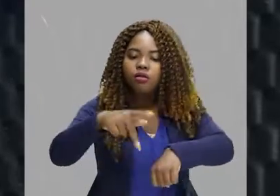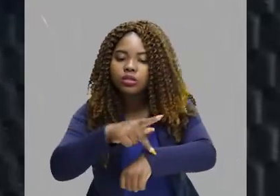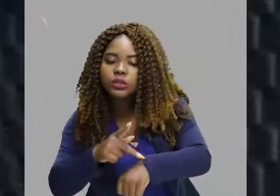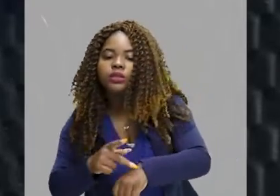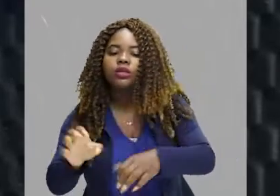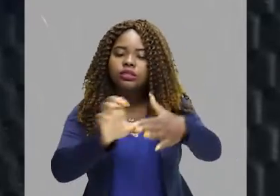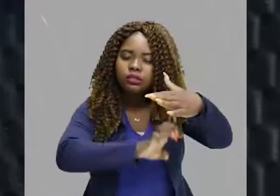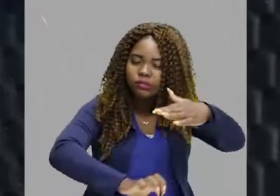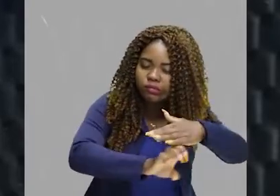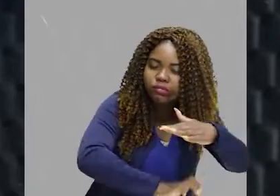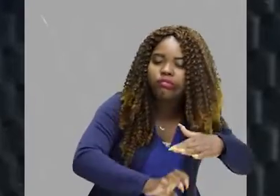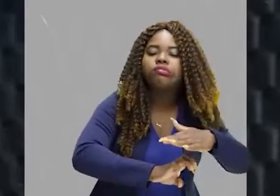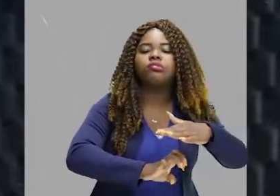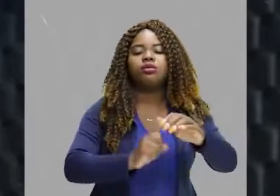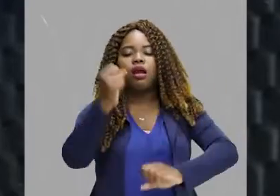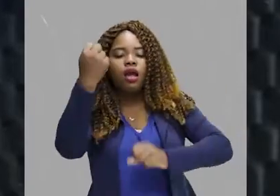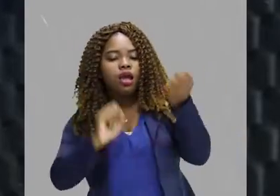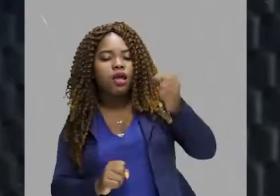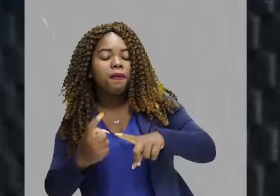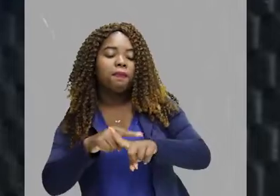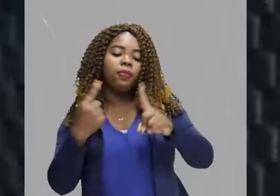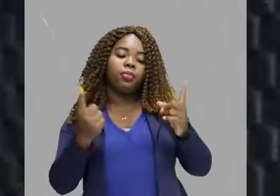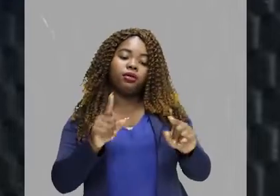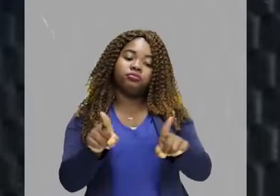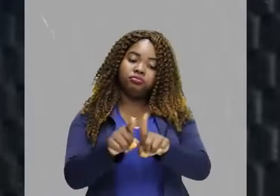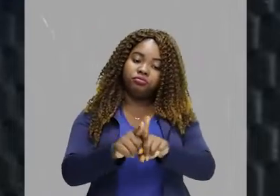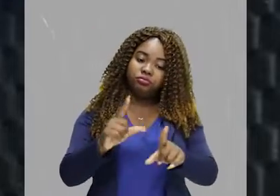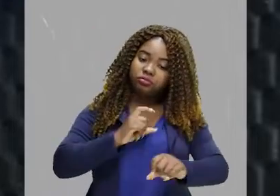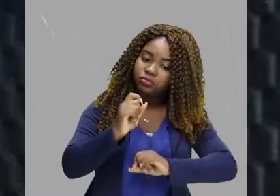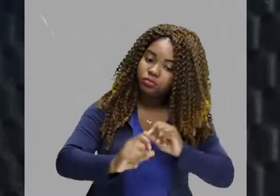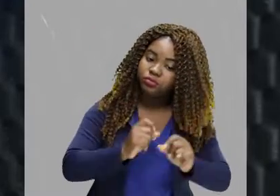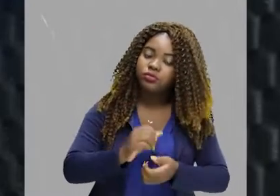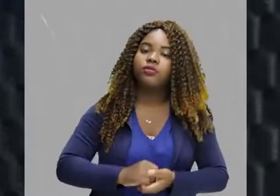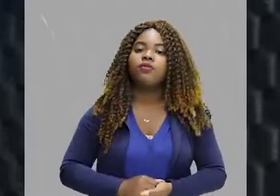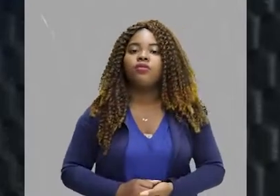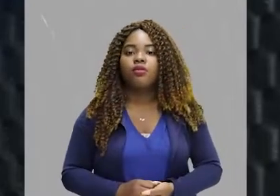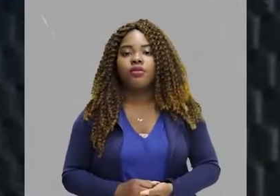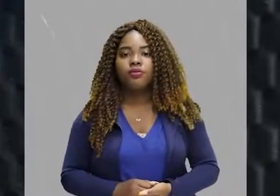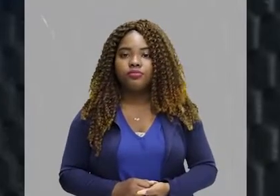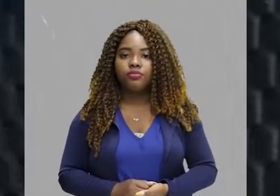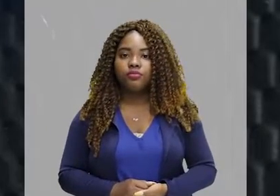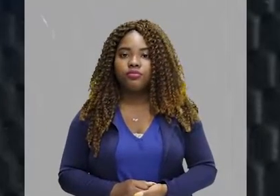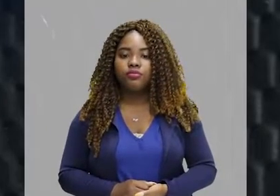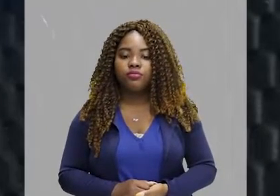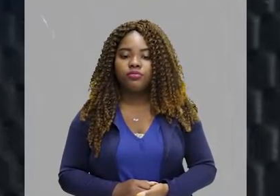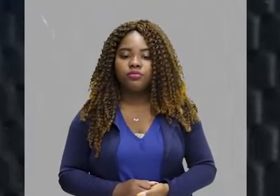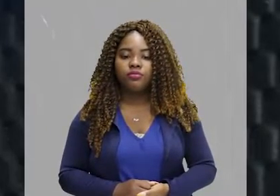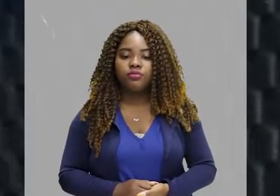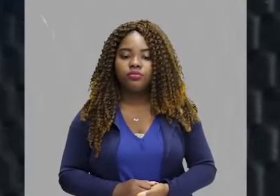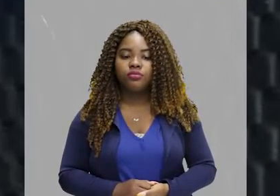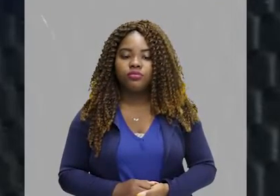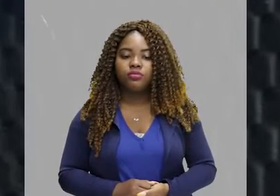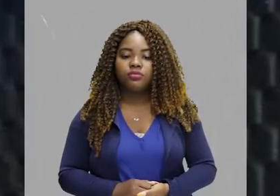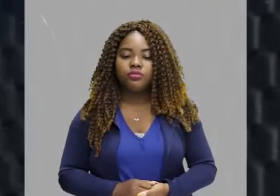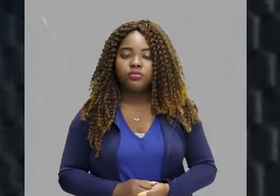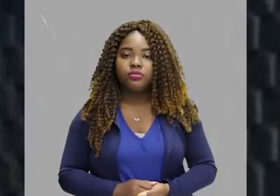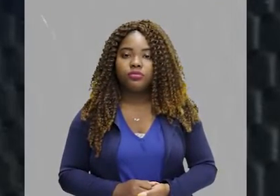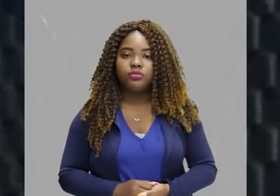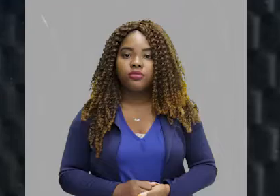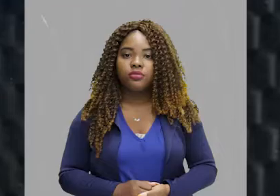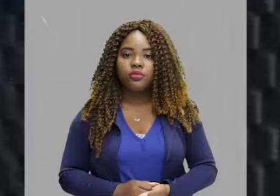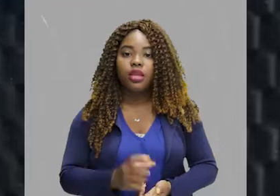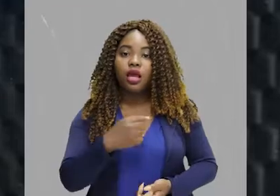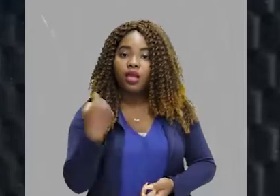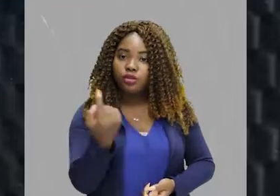empresas, da indústria, só que existe também a nossa parte. A nossa que eu digo é a minha, a sua,